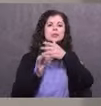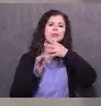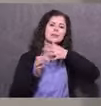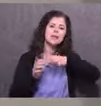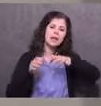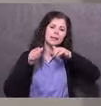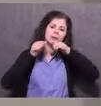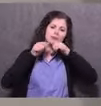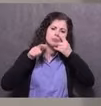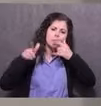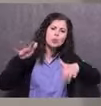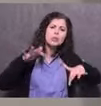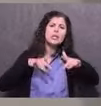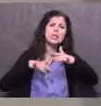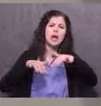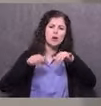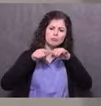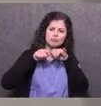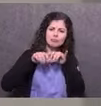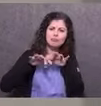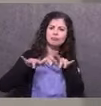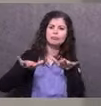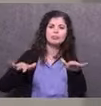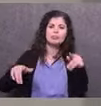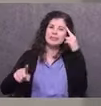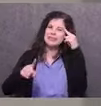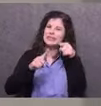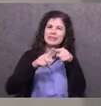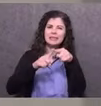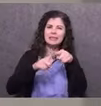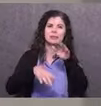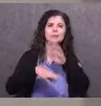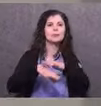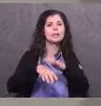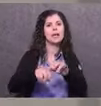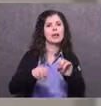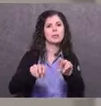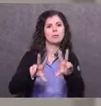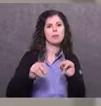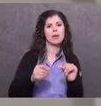multidão para a remissão dos pecados.